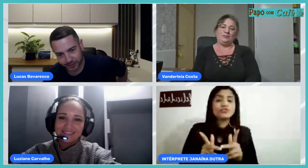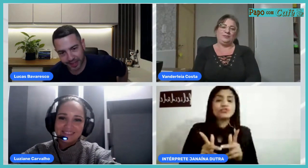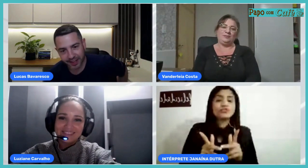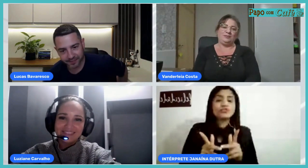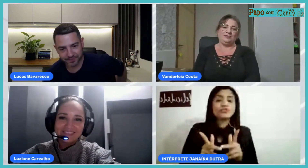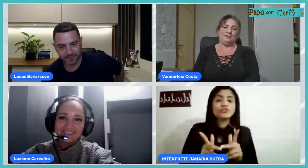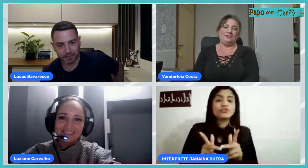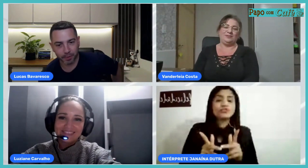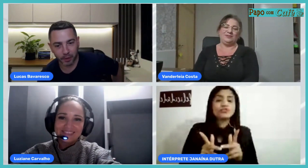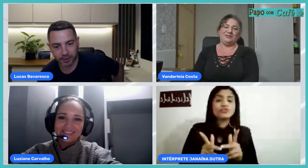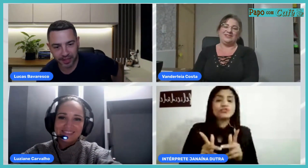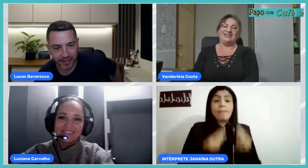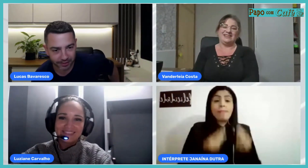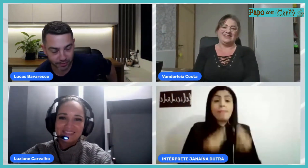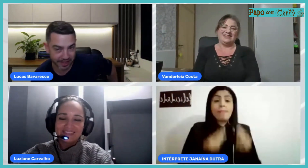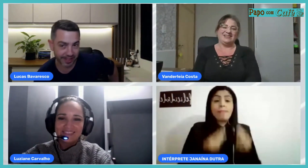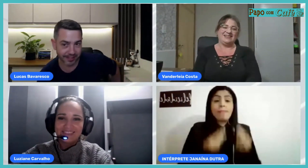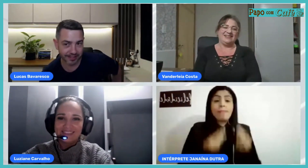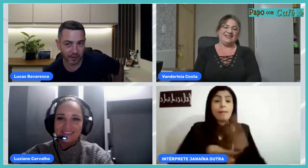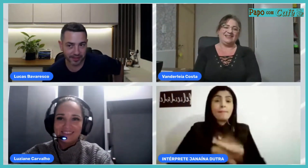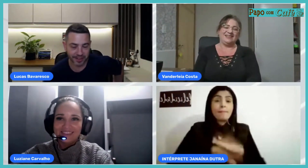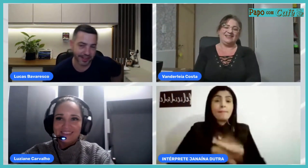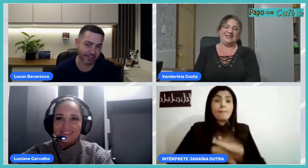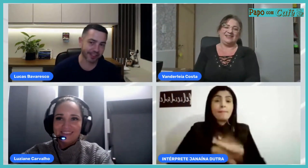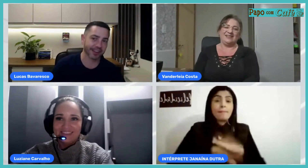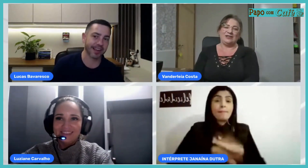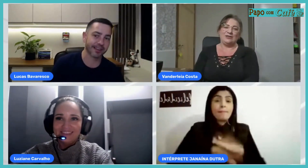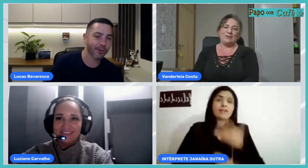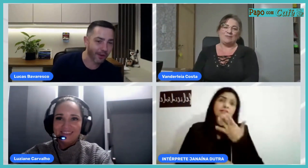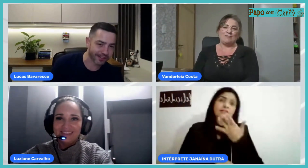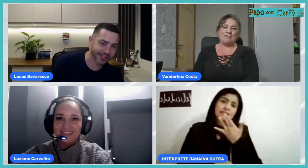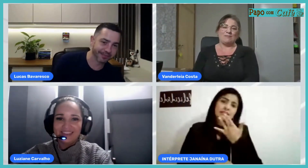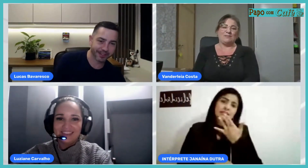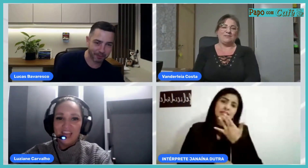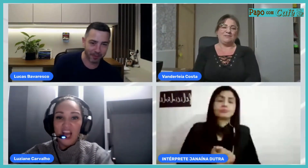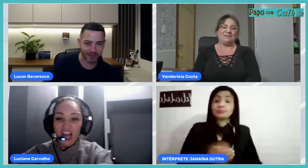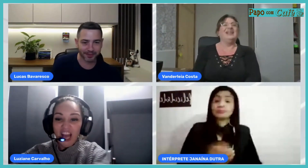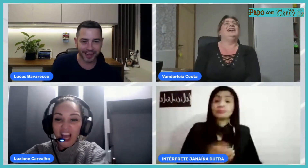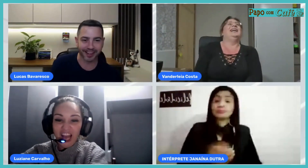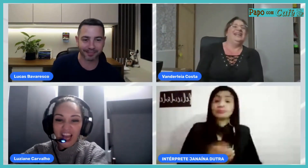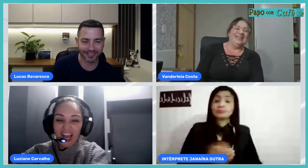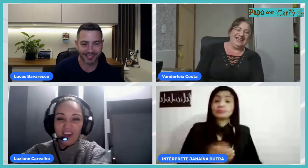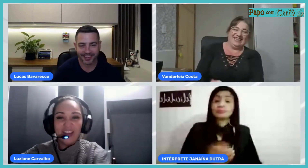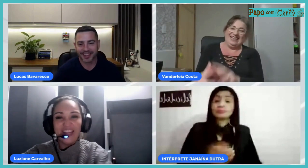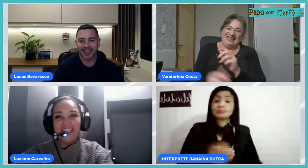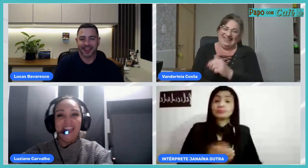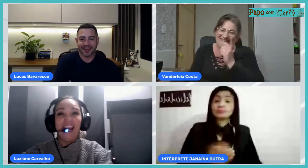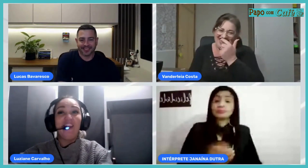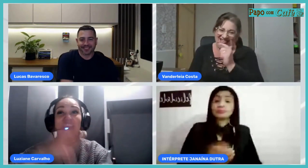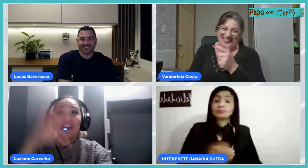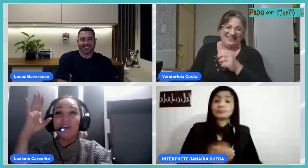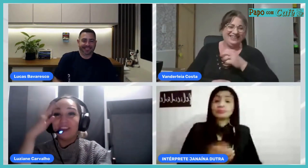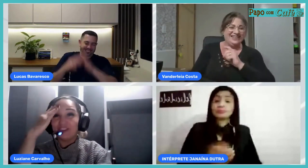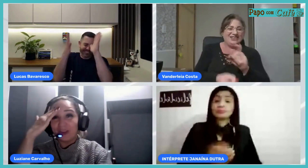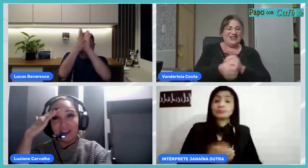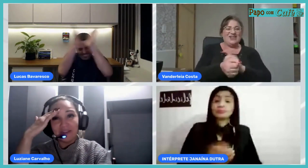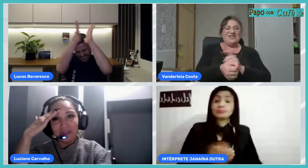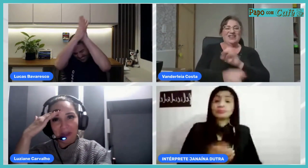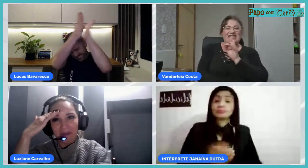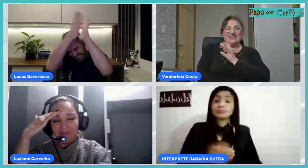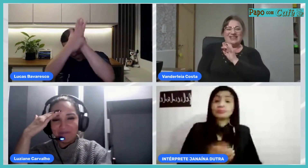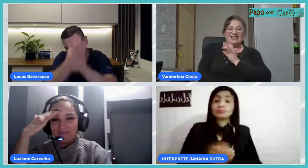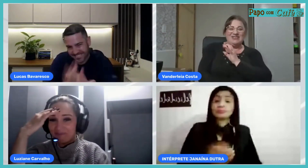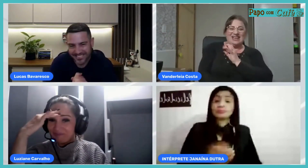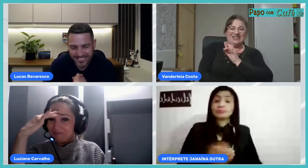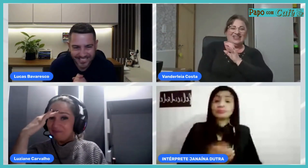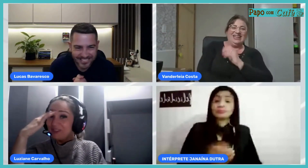de leigo, tá? Porque eu sei que às vezes, e eu sei que a Vanderleia não gosta, mas vou perguntar. Olha aí, eu só quero ver.